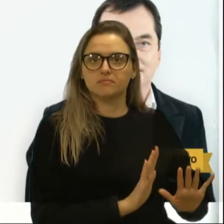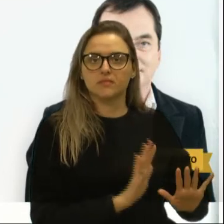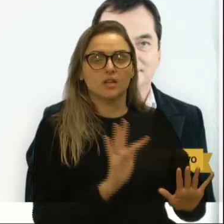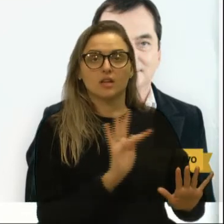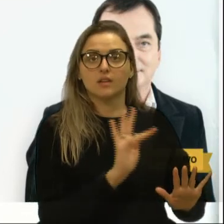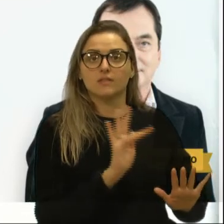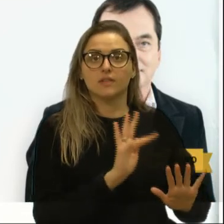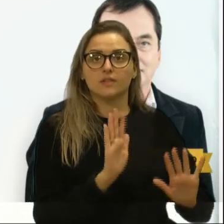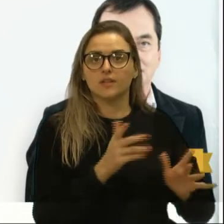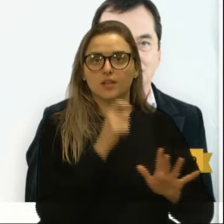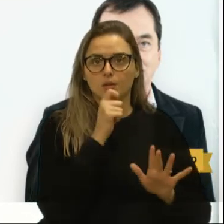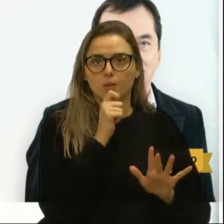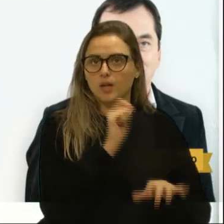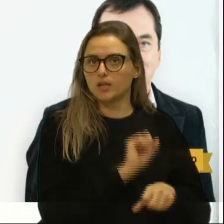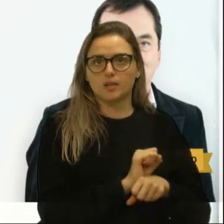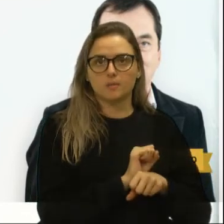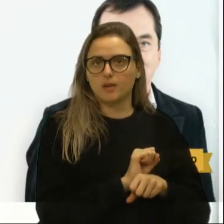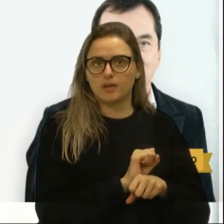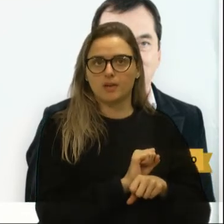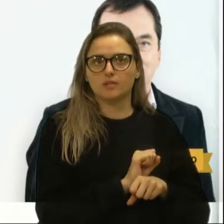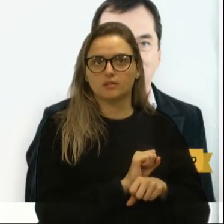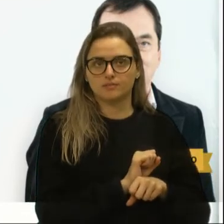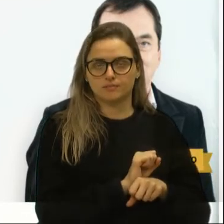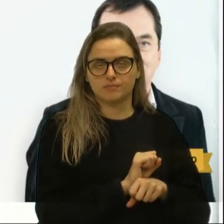fevereiro parado. Ele foi